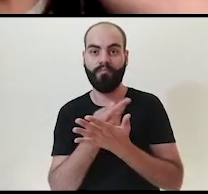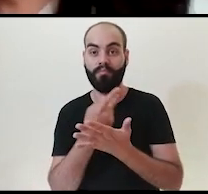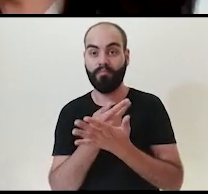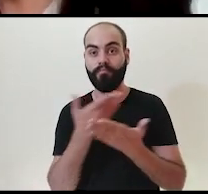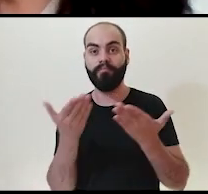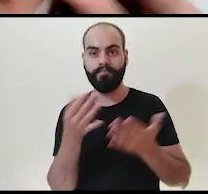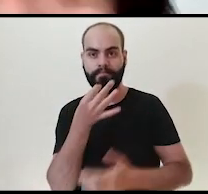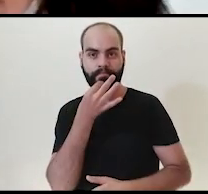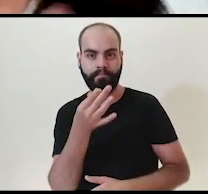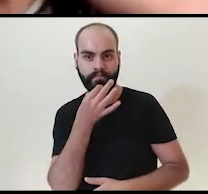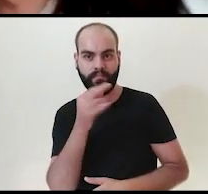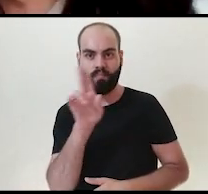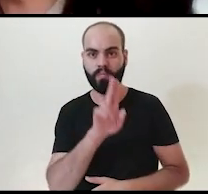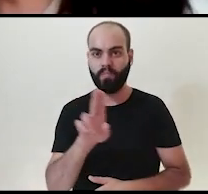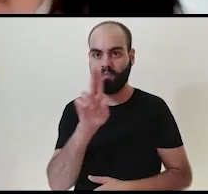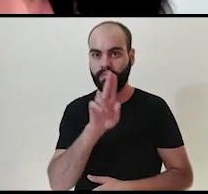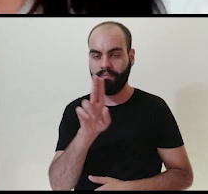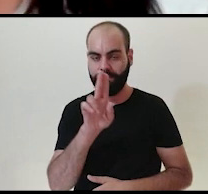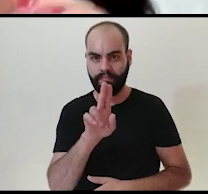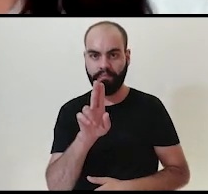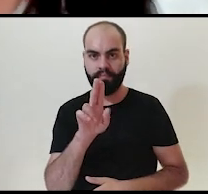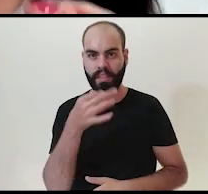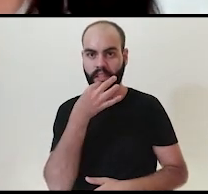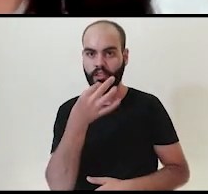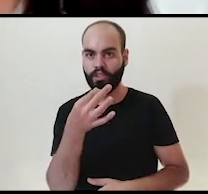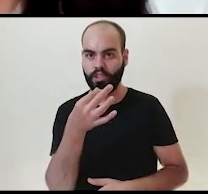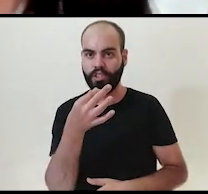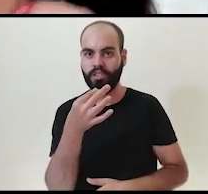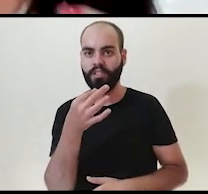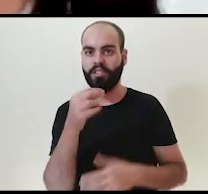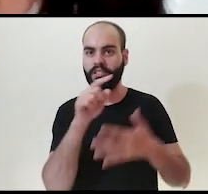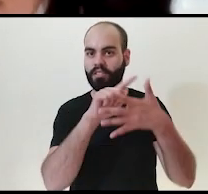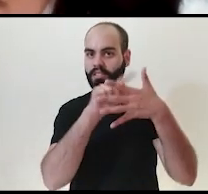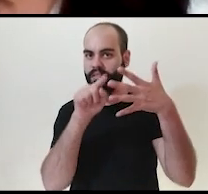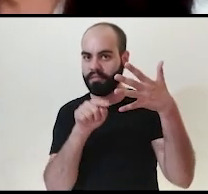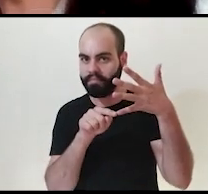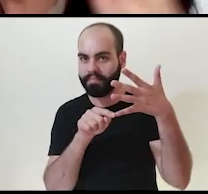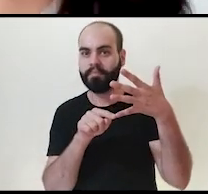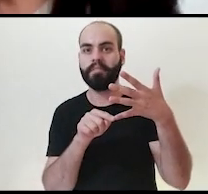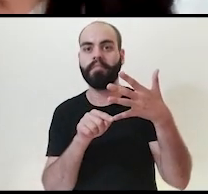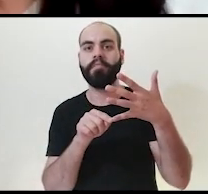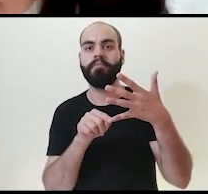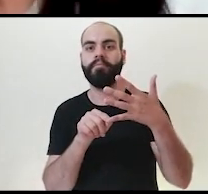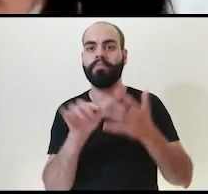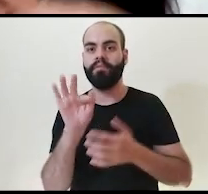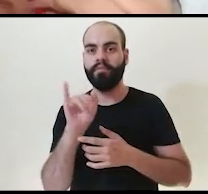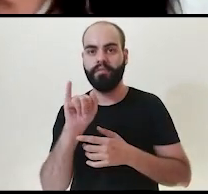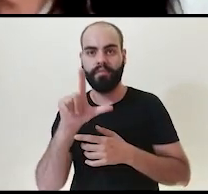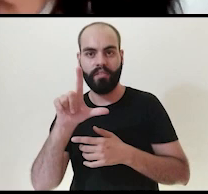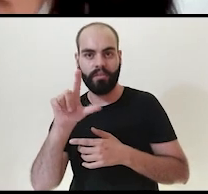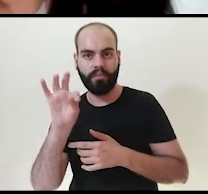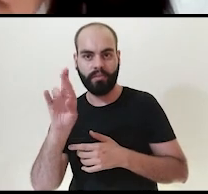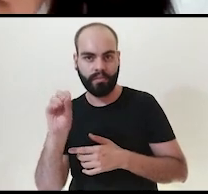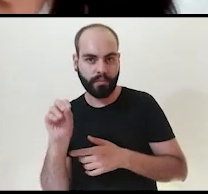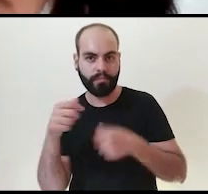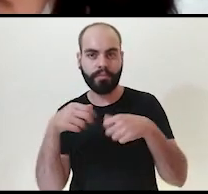sugiro tentar utilizar ao máximo as primeiras dicas que ela deu ali, de você mesmo fazer um ajuste de acordo com a foto. Pode usar o filtro também, mas